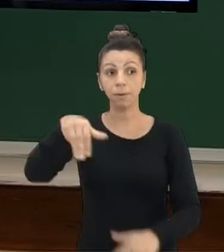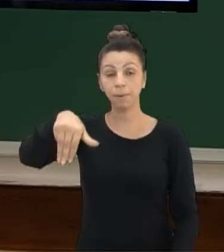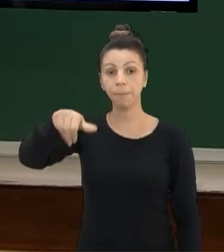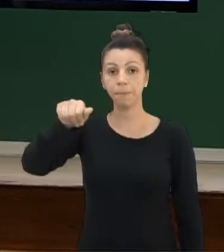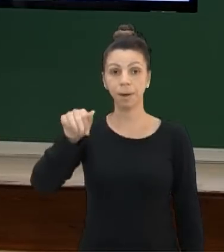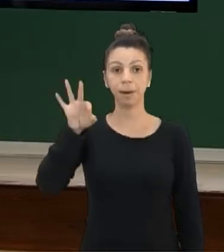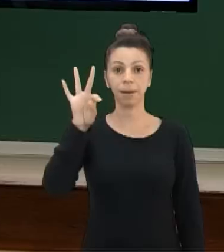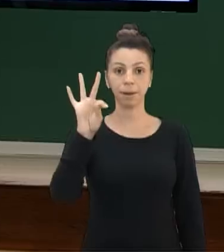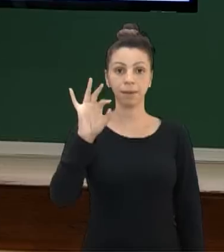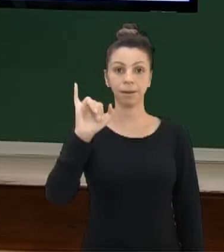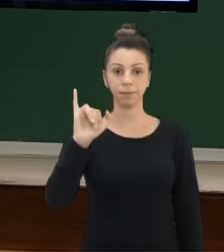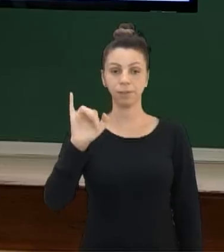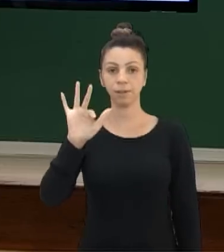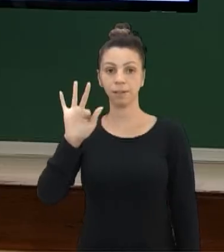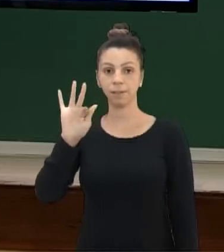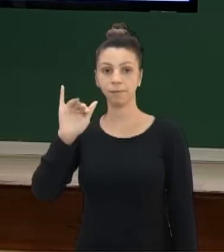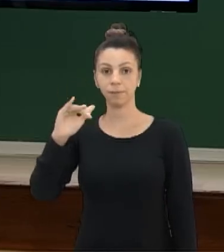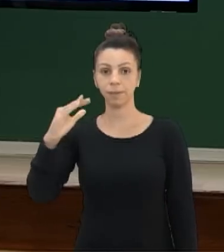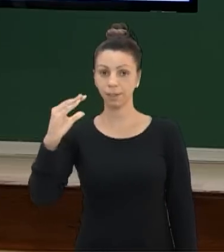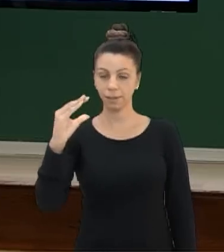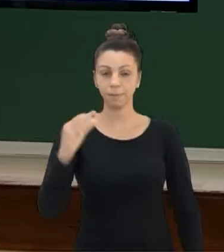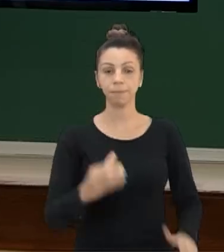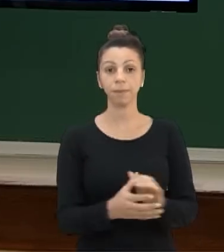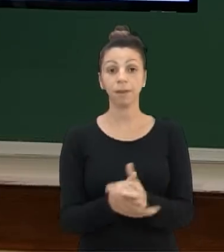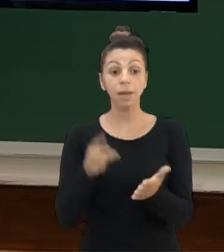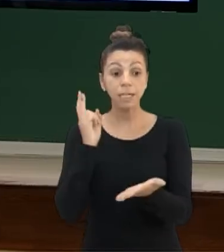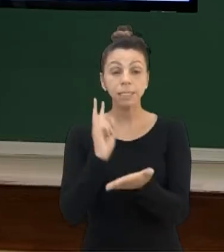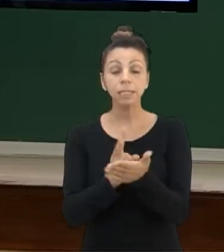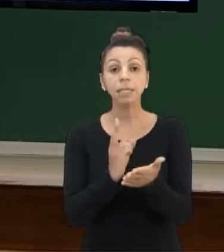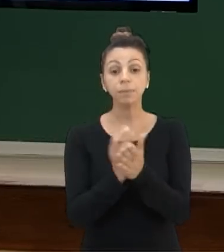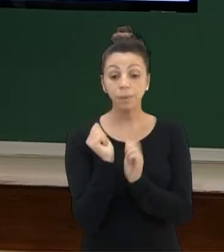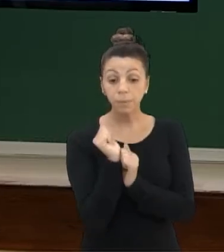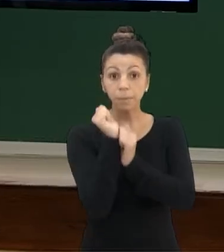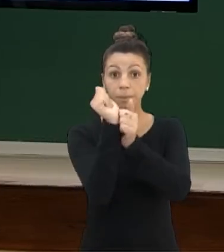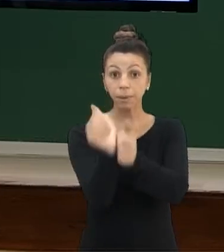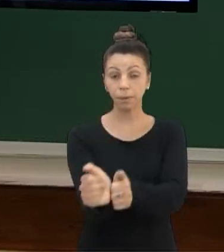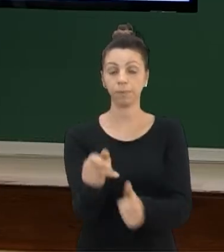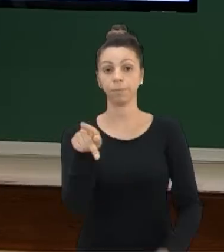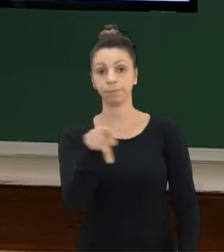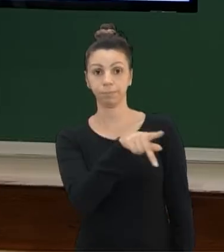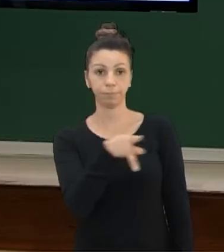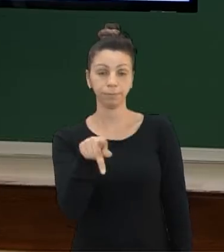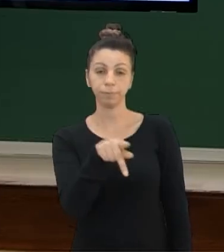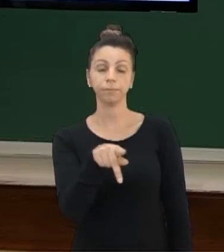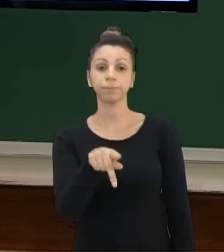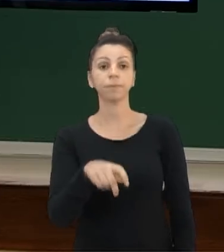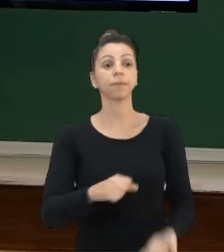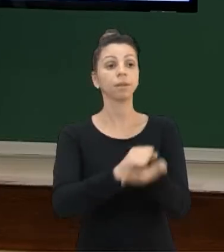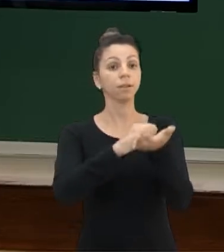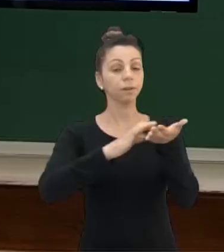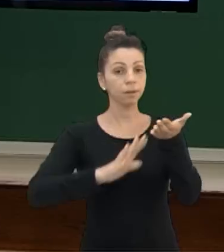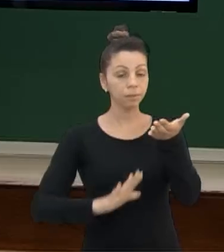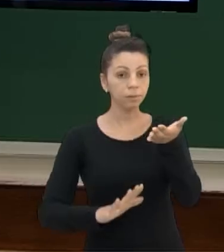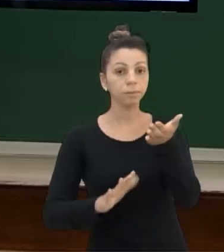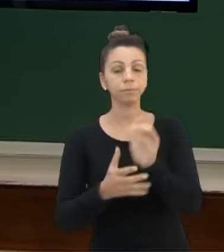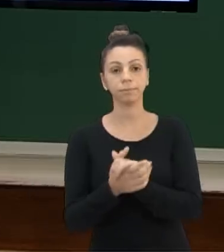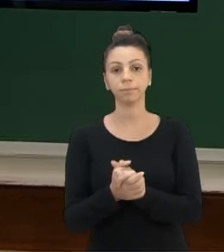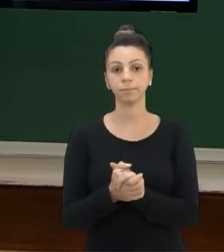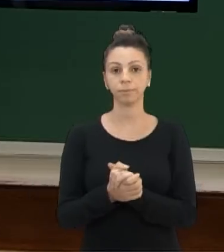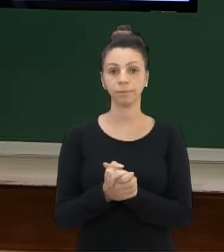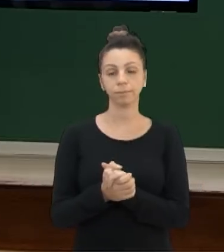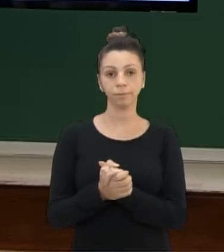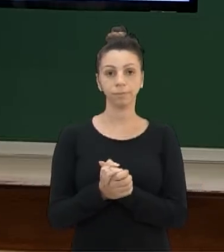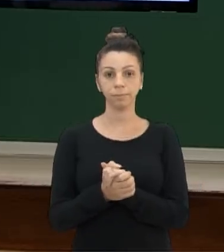vocês façam o download do aplicativo do Matific para sempre poder acompanhar junto com o professor aqui os exercícios que a gente vai resolver nas